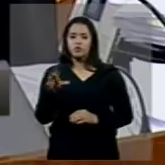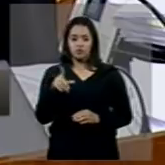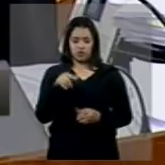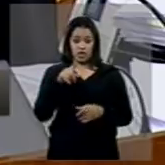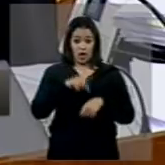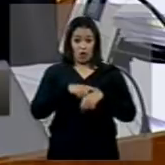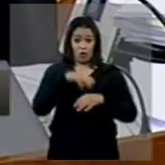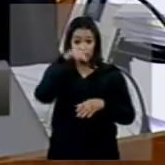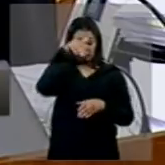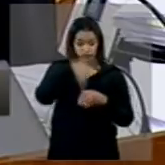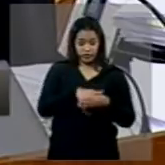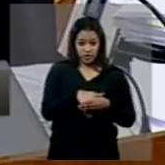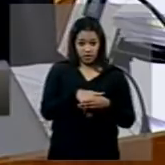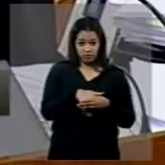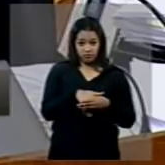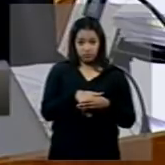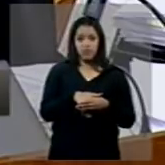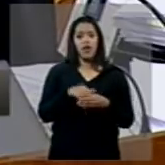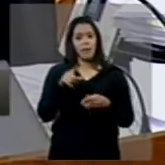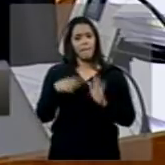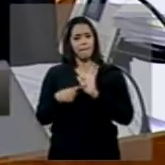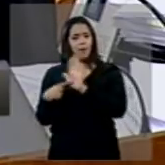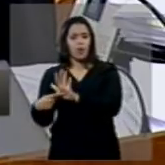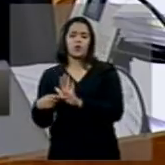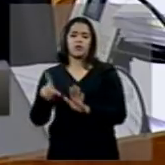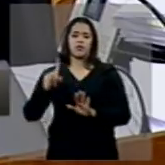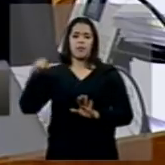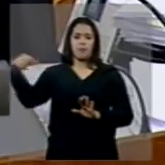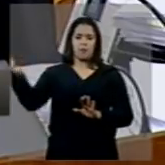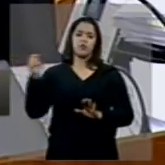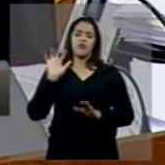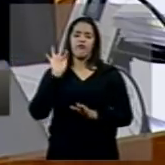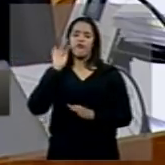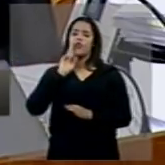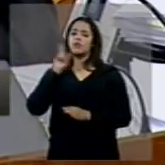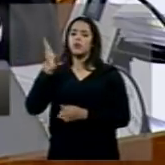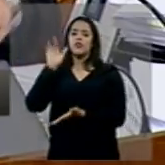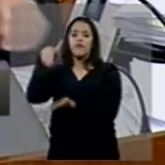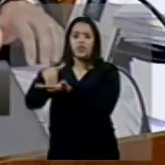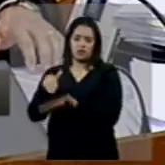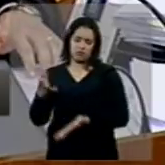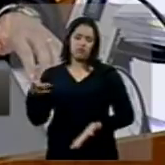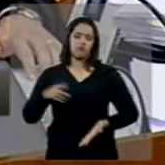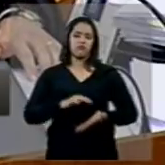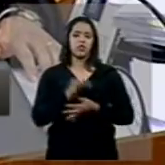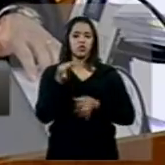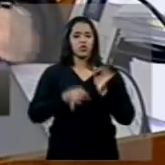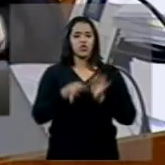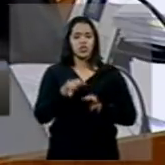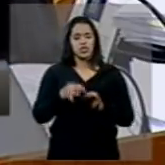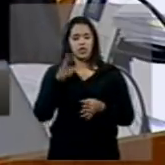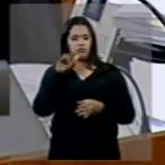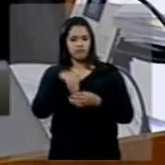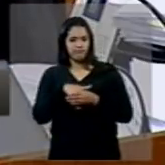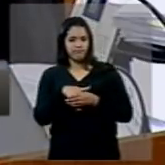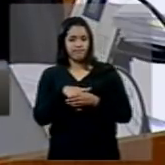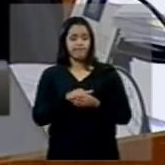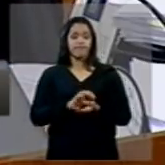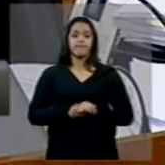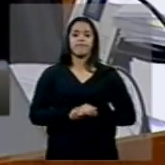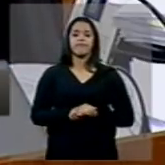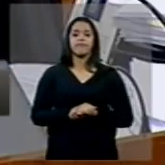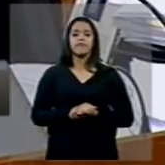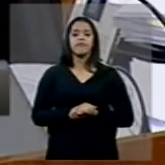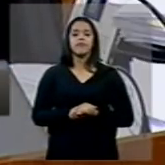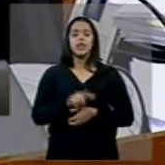eleitorado, da maioria do eleitorado, será refletido no resultado apurado pela Justiça Eleitoral. A legitimidade,